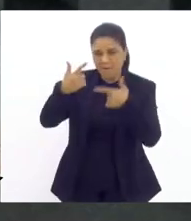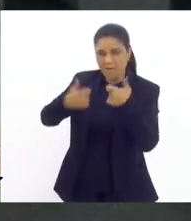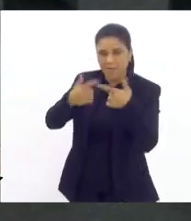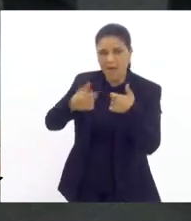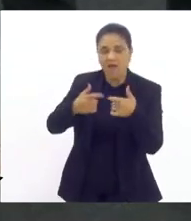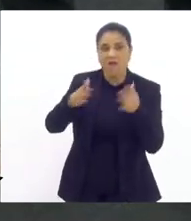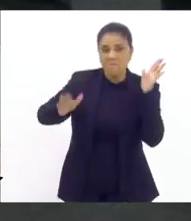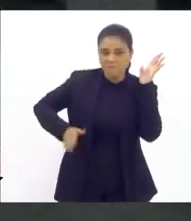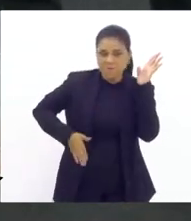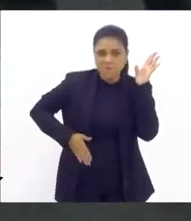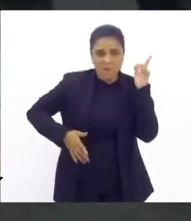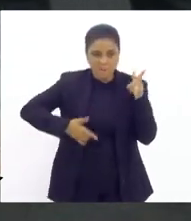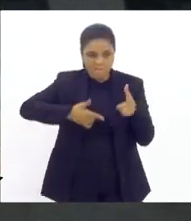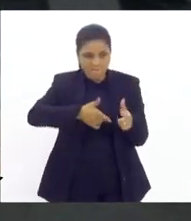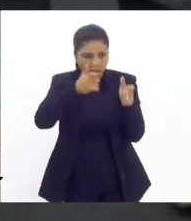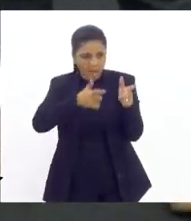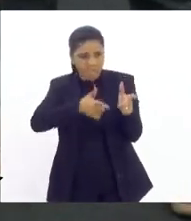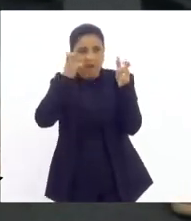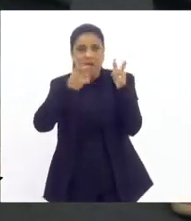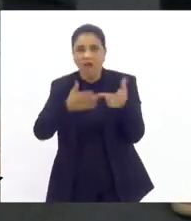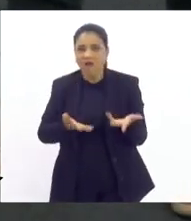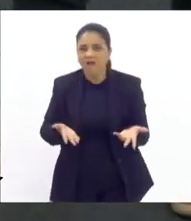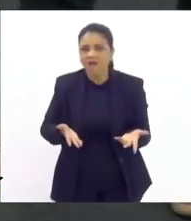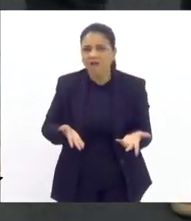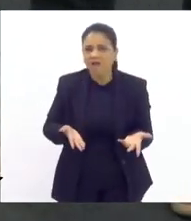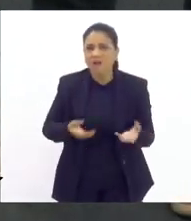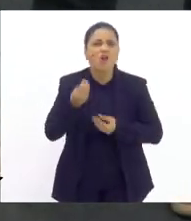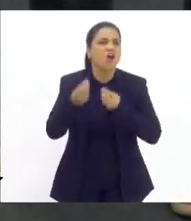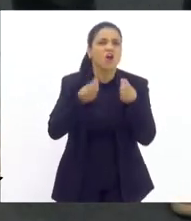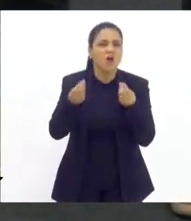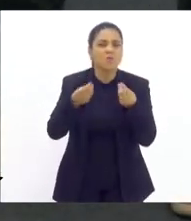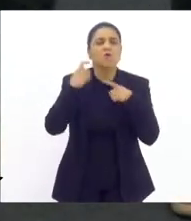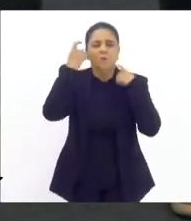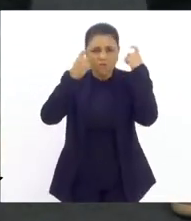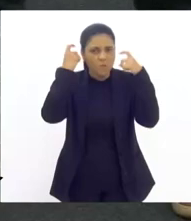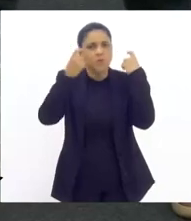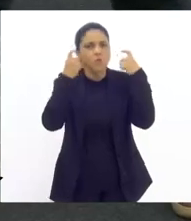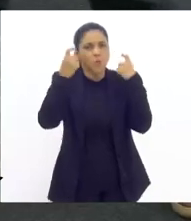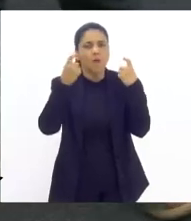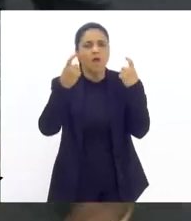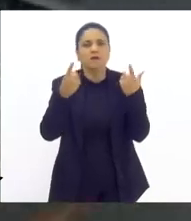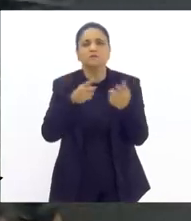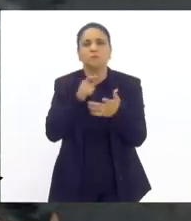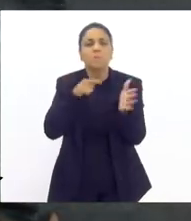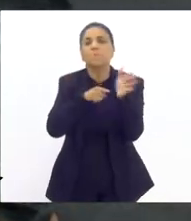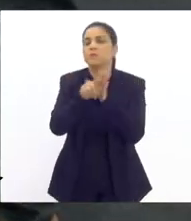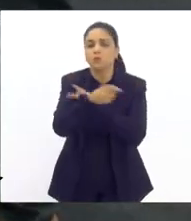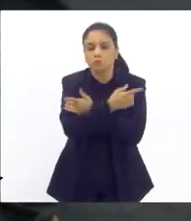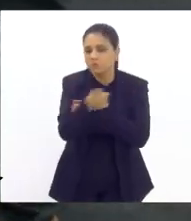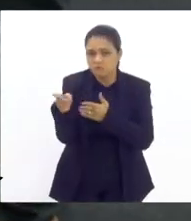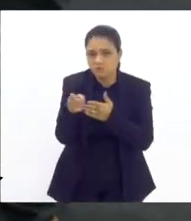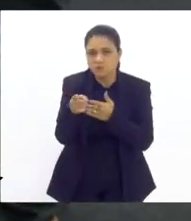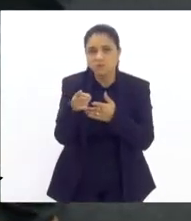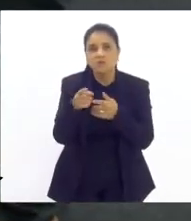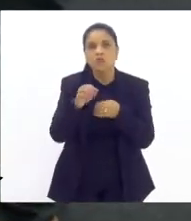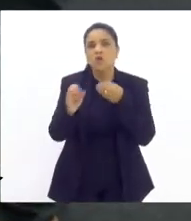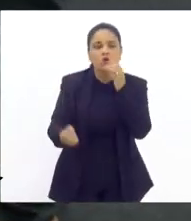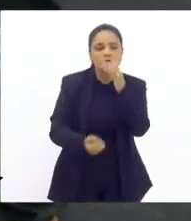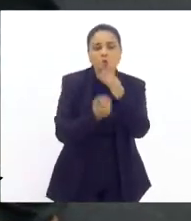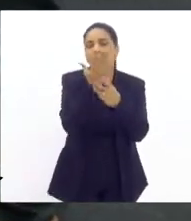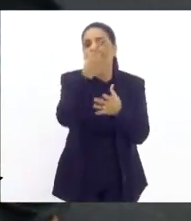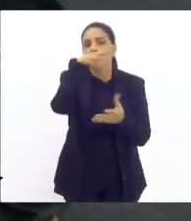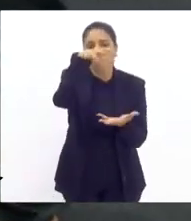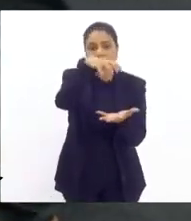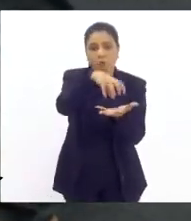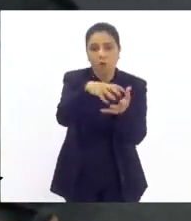armados com fuzil então muito isso me preocupa e aqui eu deixo uma pergunta para vocês porque não criaram uma comissão